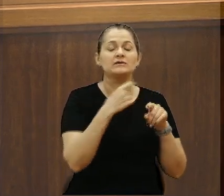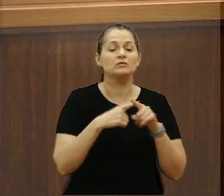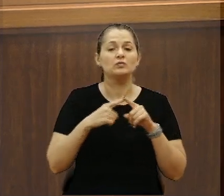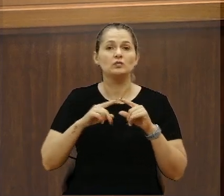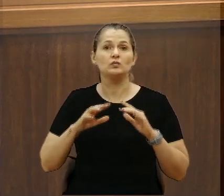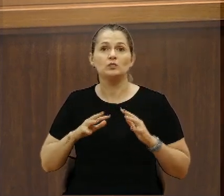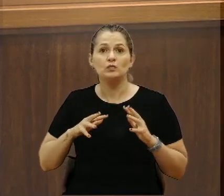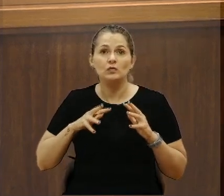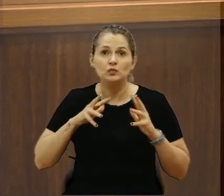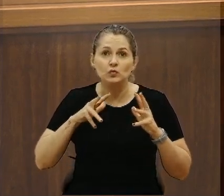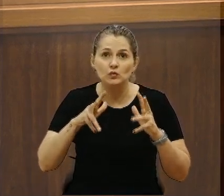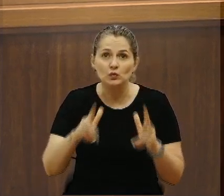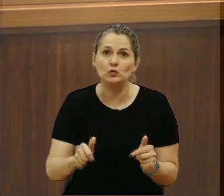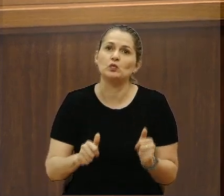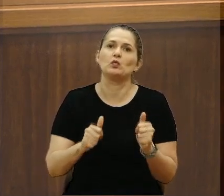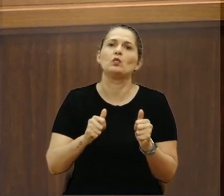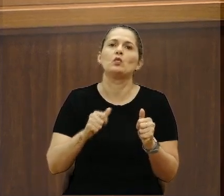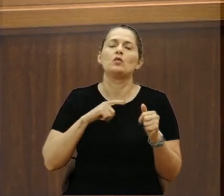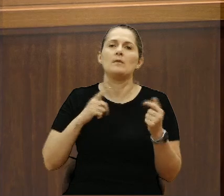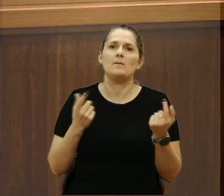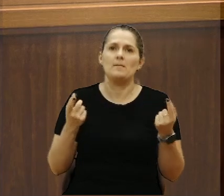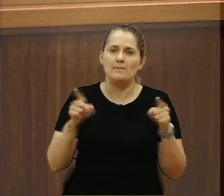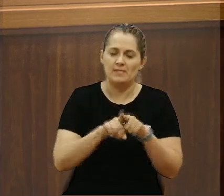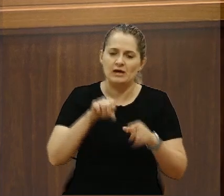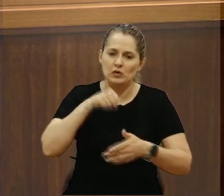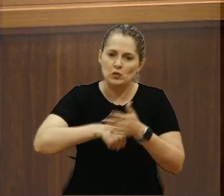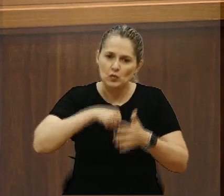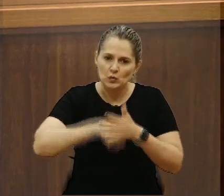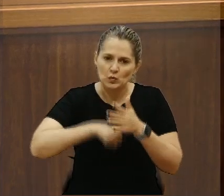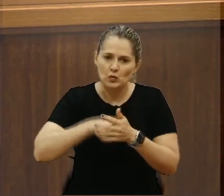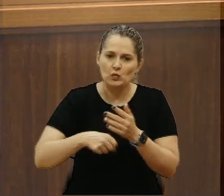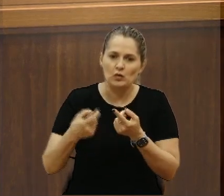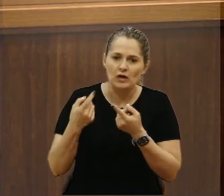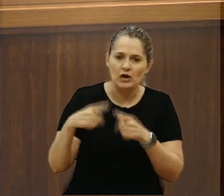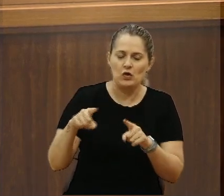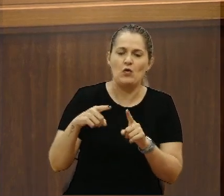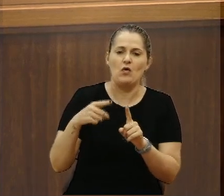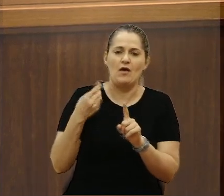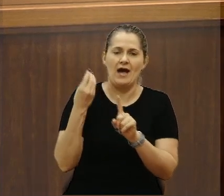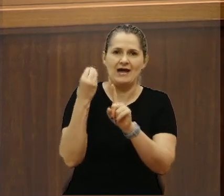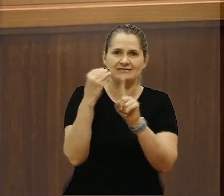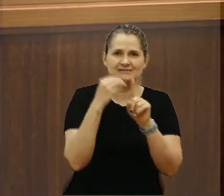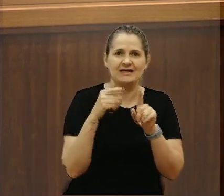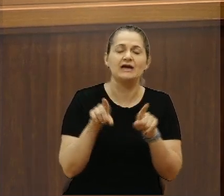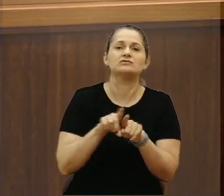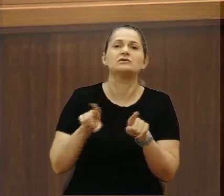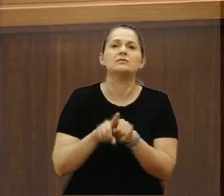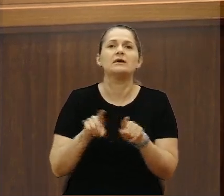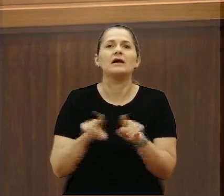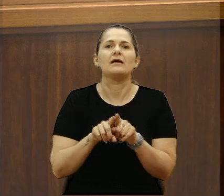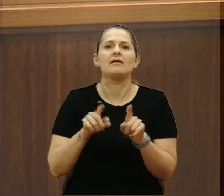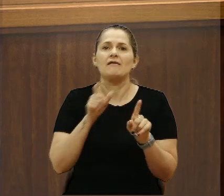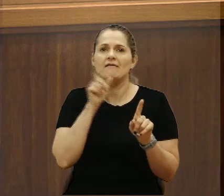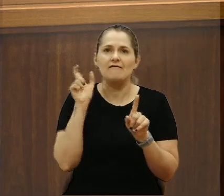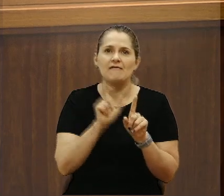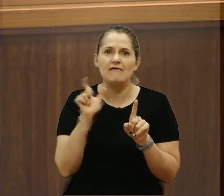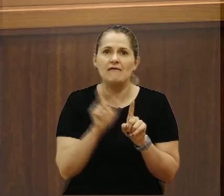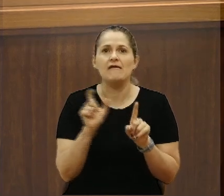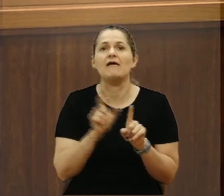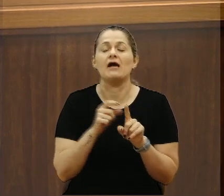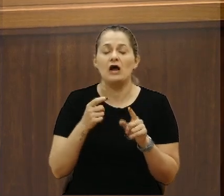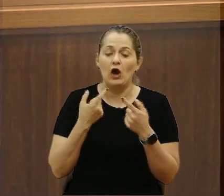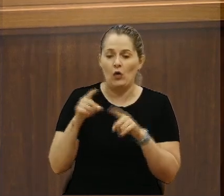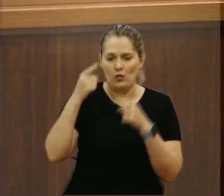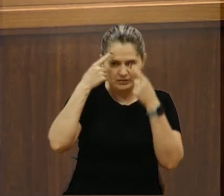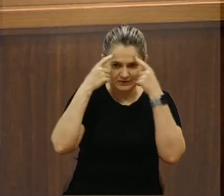mundo seja parceiro nessa luta contra o assédio, contra a violência, porque assim toda a sociedade ficará melhor.